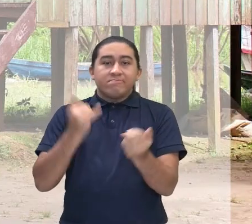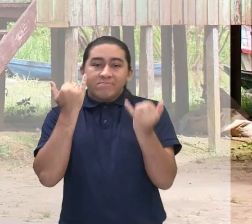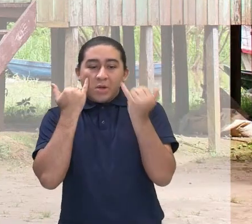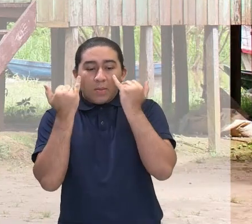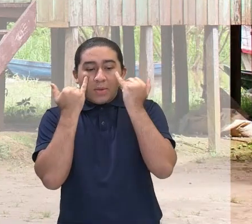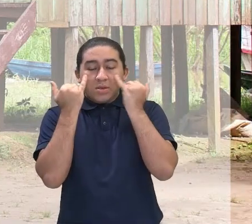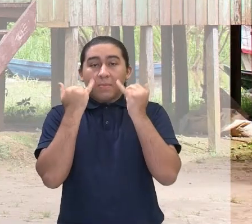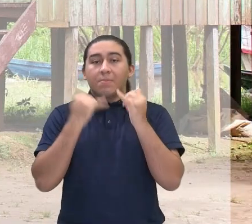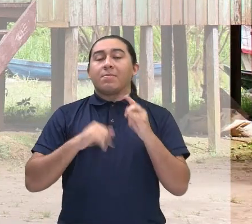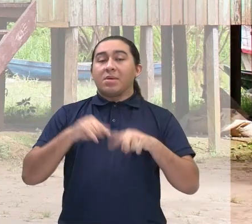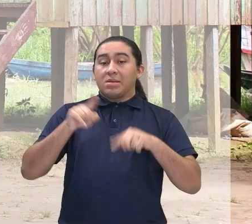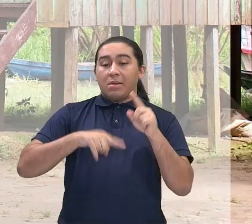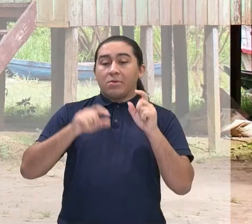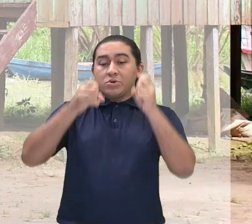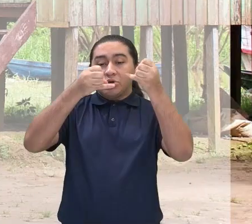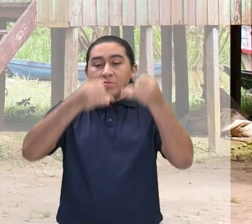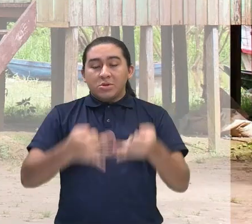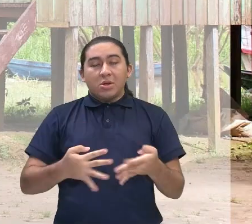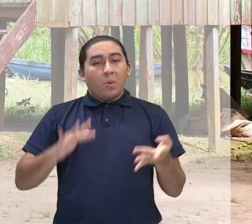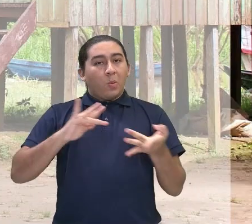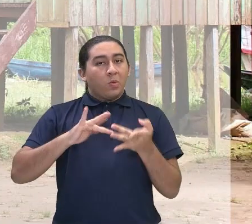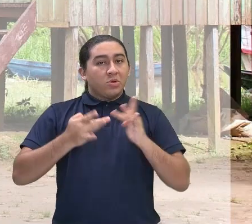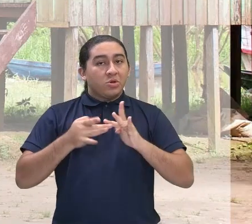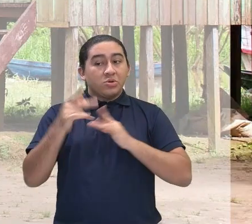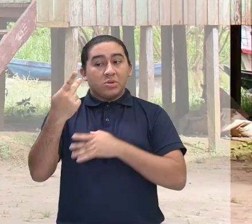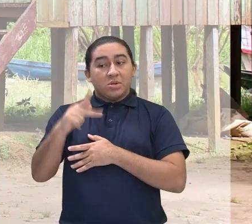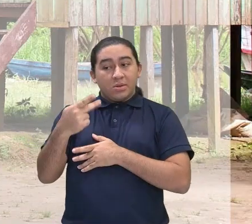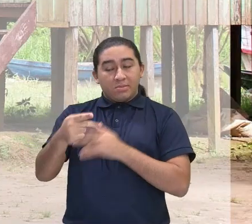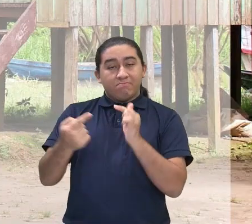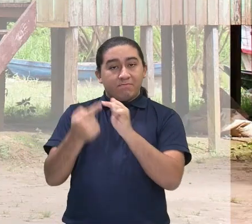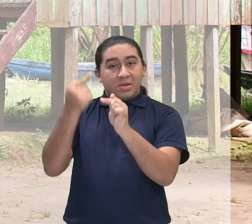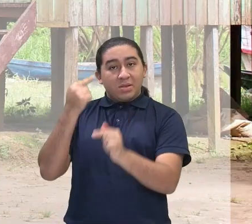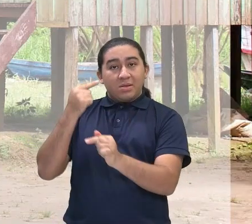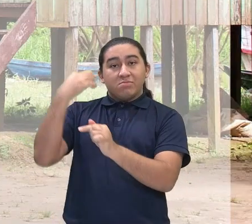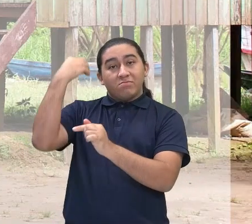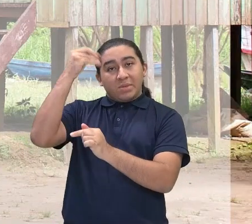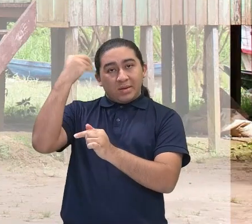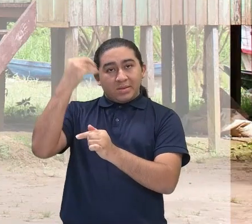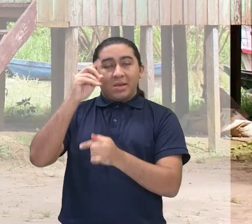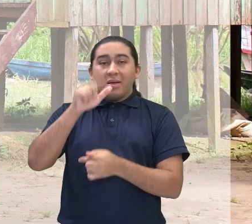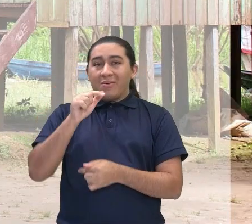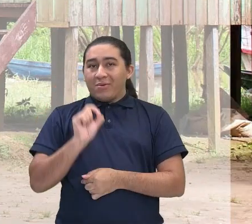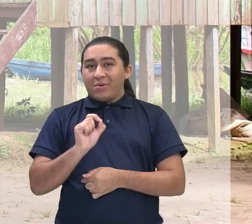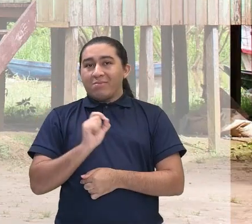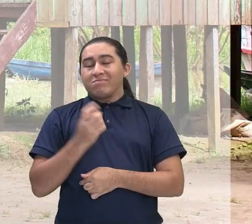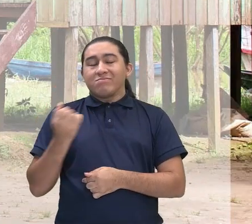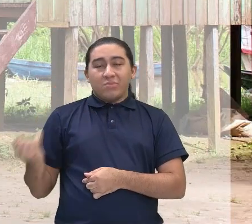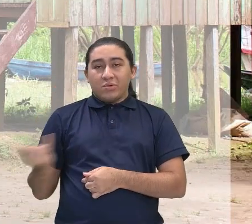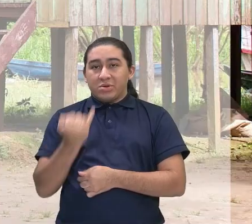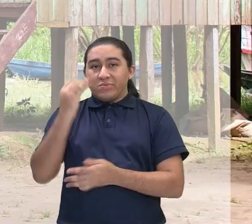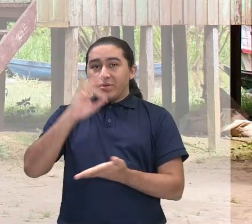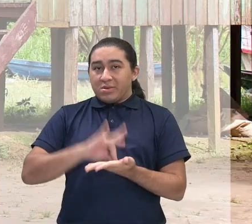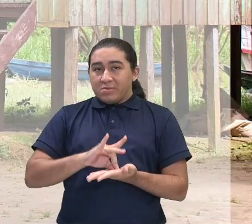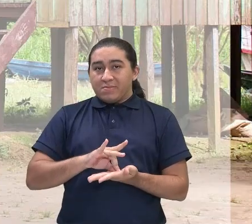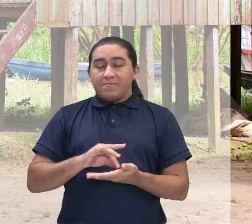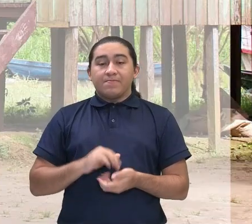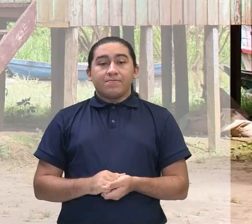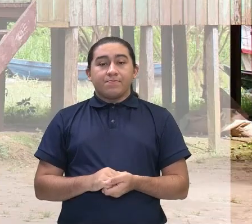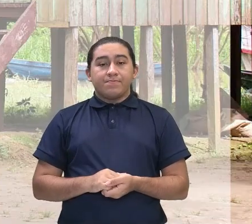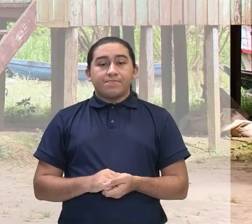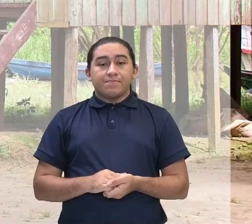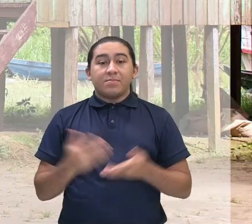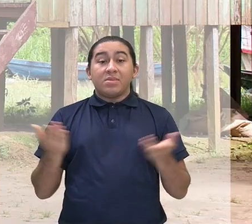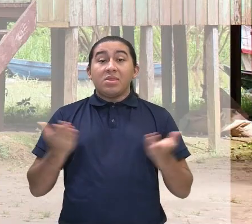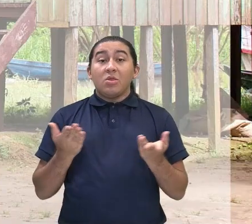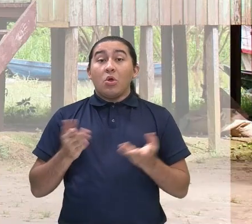seu contexto, que falam da sua vivência. E isso é muito importante. E agora